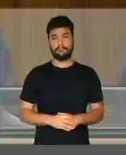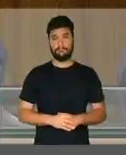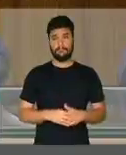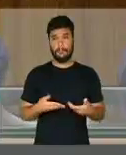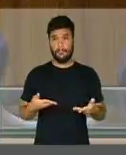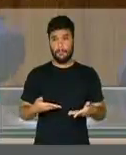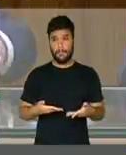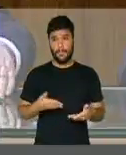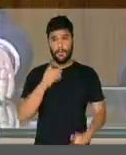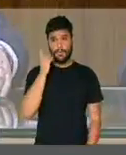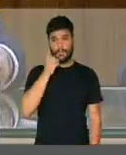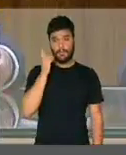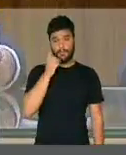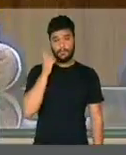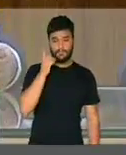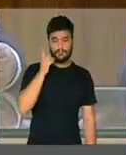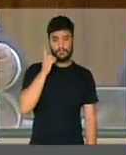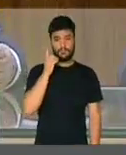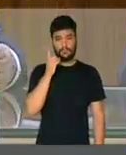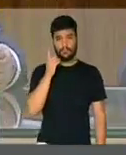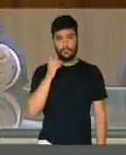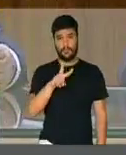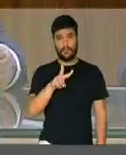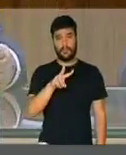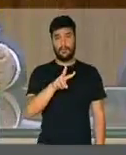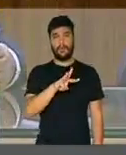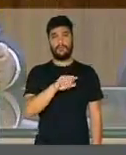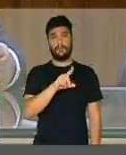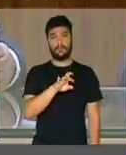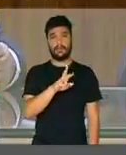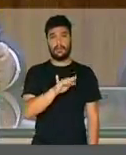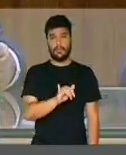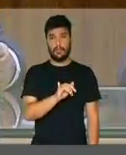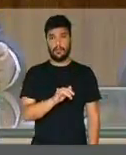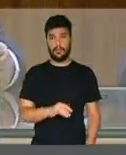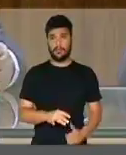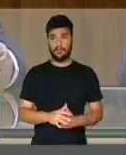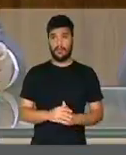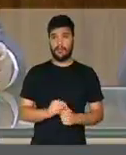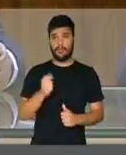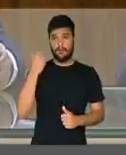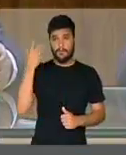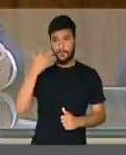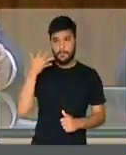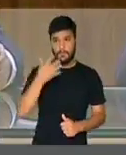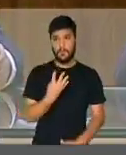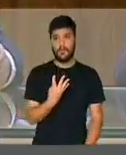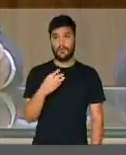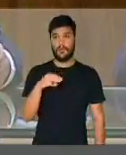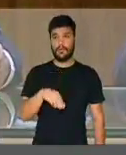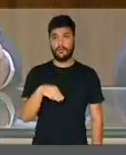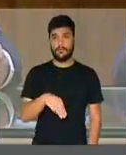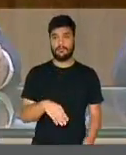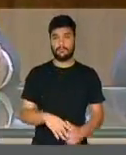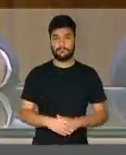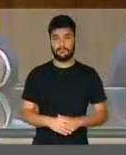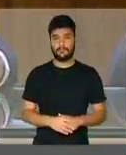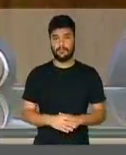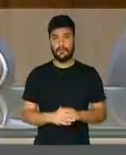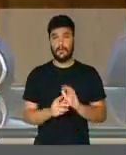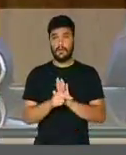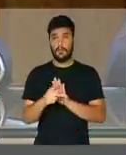Palavra para o deputado Vanderlei Macris. Vossa Excelência falará por 4 minutos